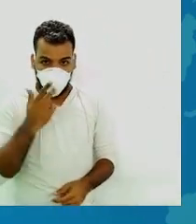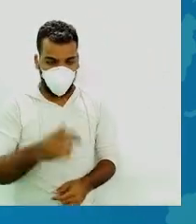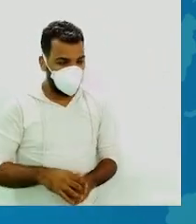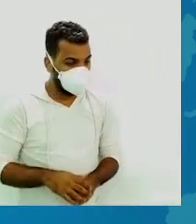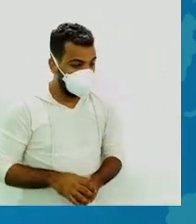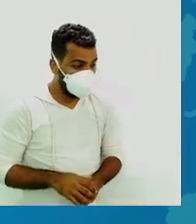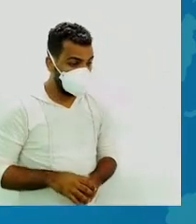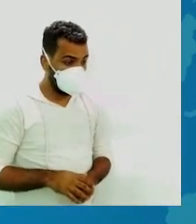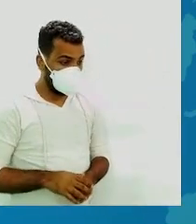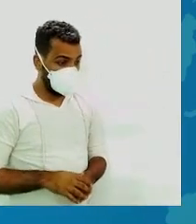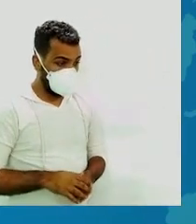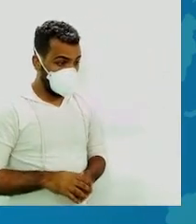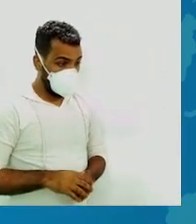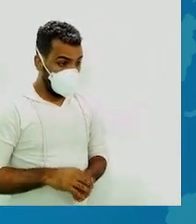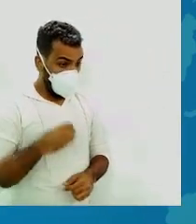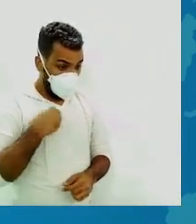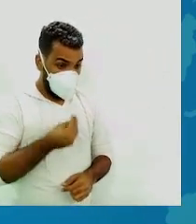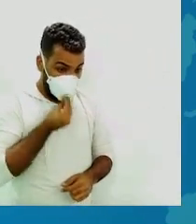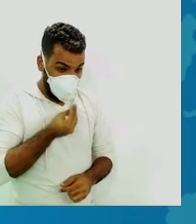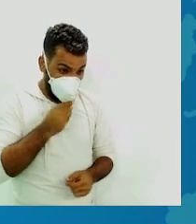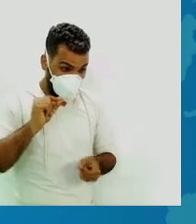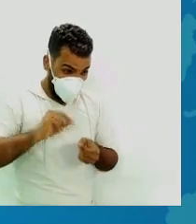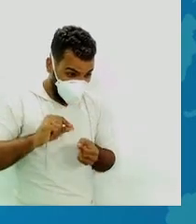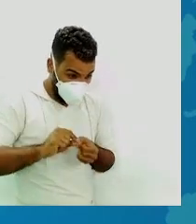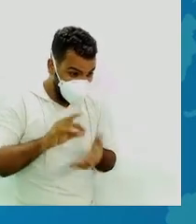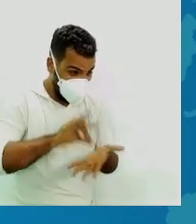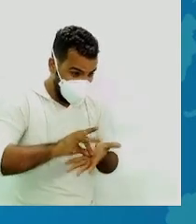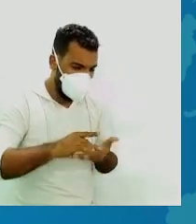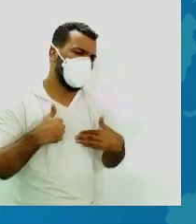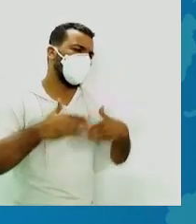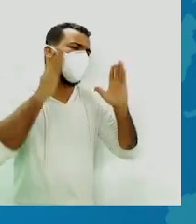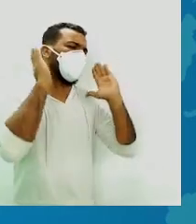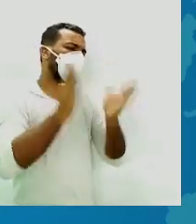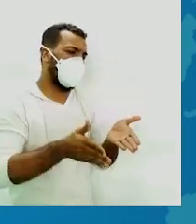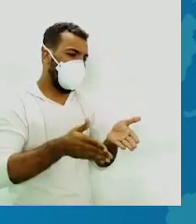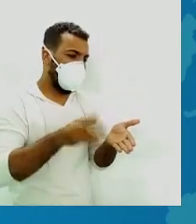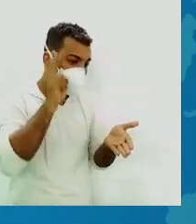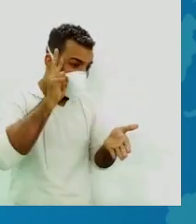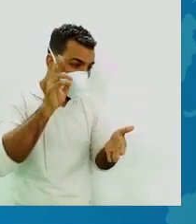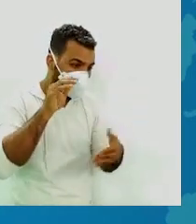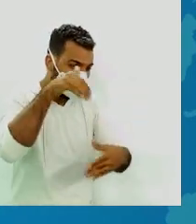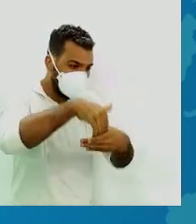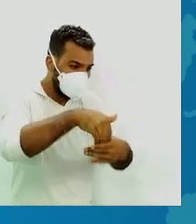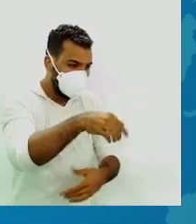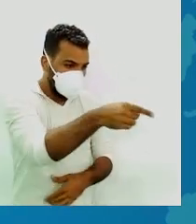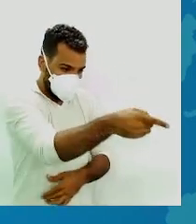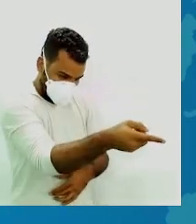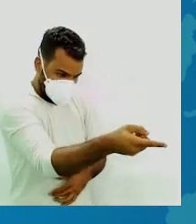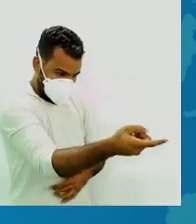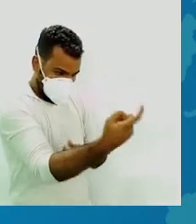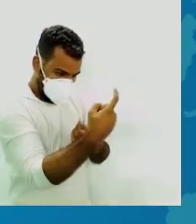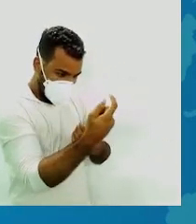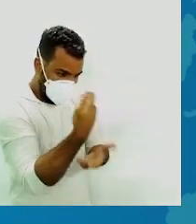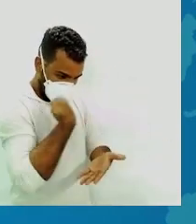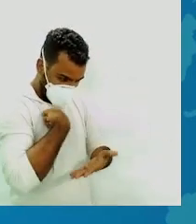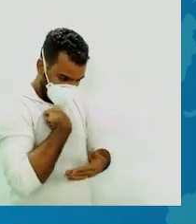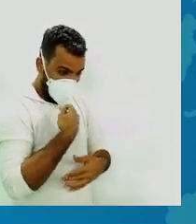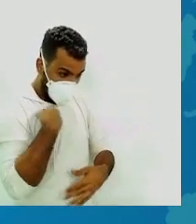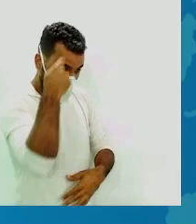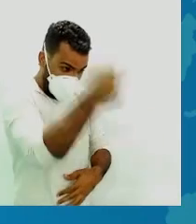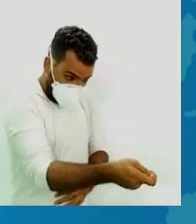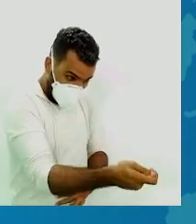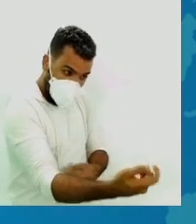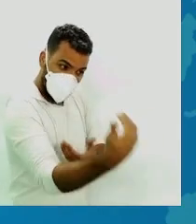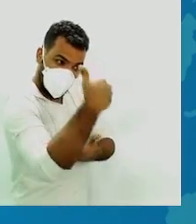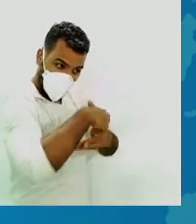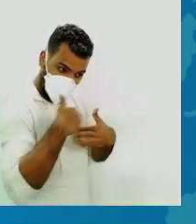seguinte, tudo que eu teria que lhe fazer, eu já fiz quando eu lhe dei os 100 reais para que você votasse em mim. Entenderam